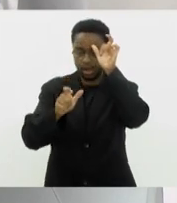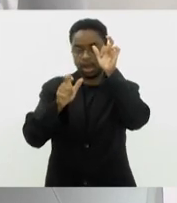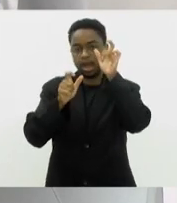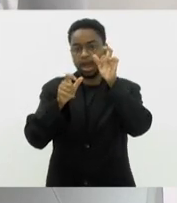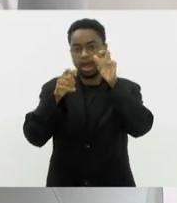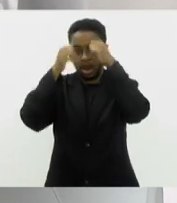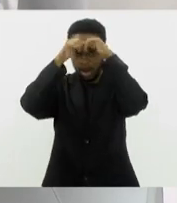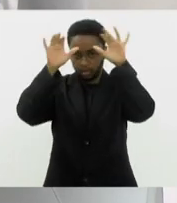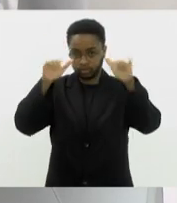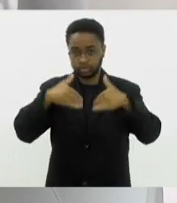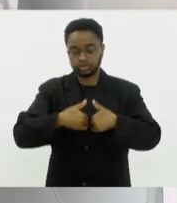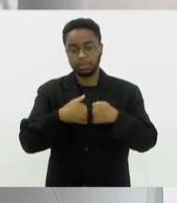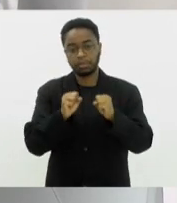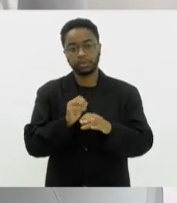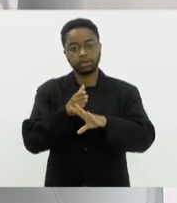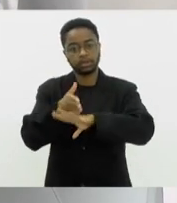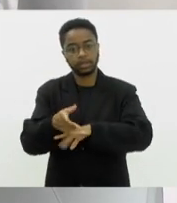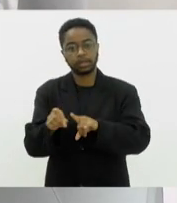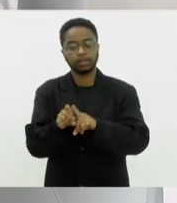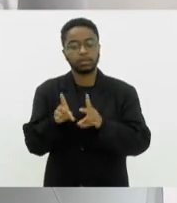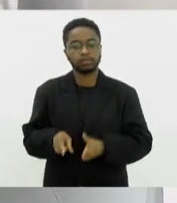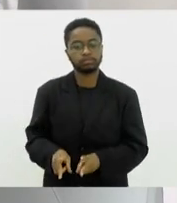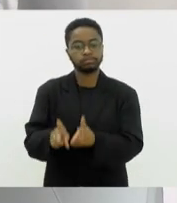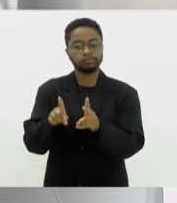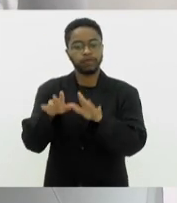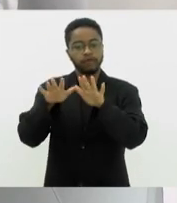autista o ingresso e a permanência